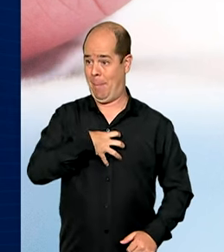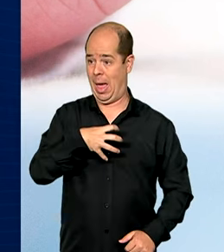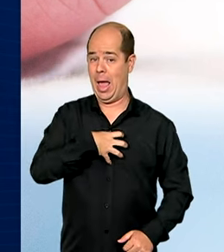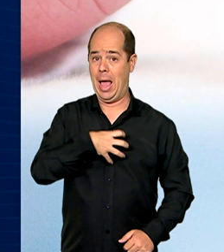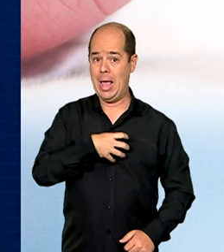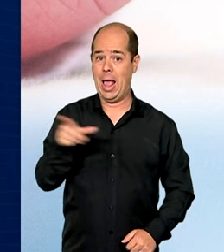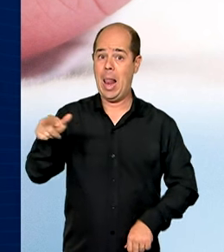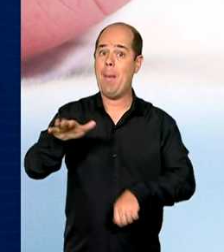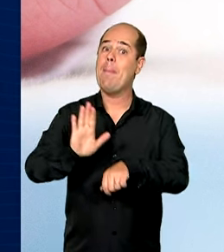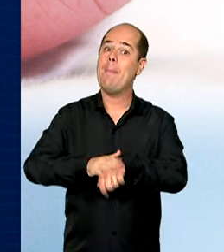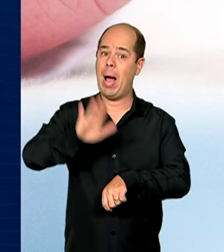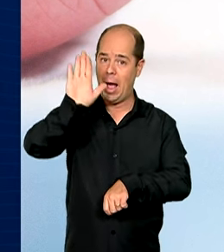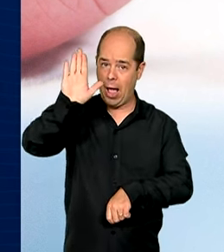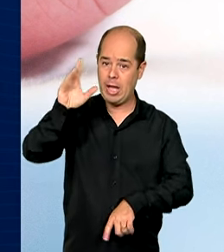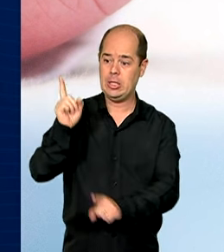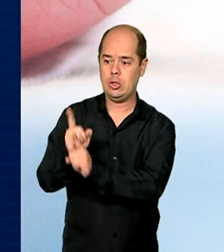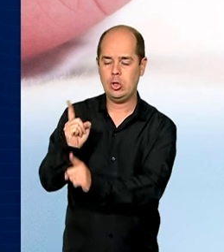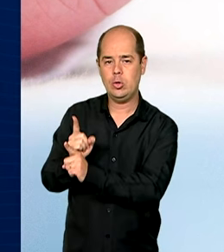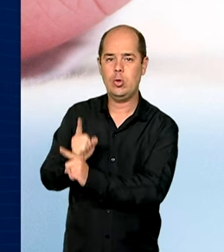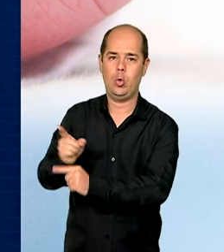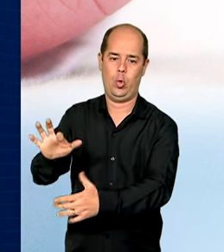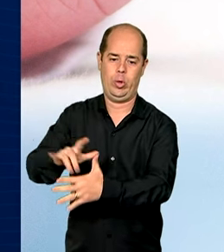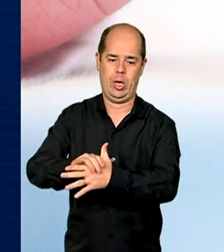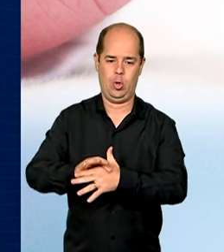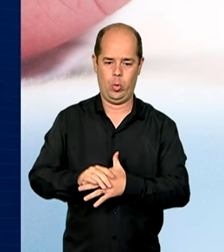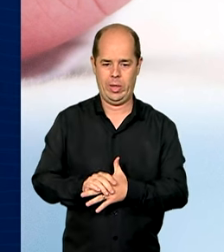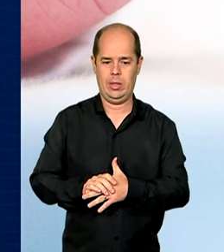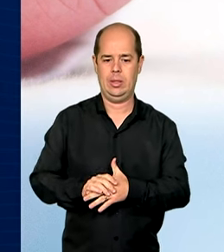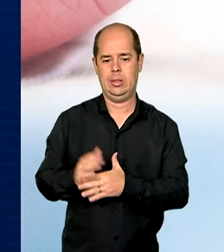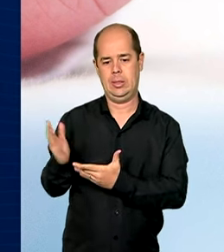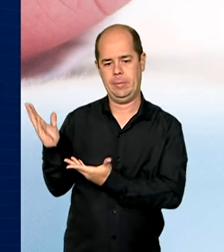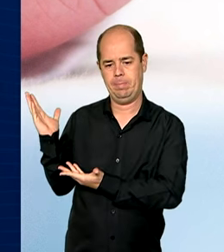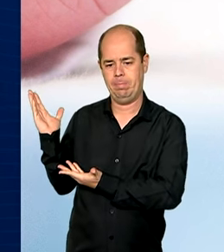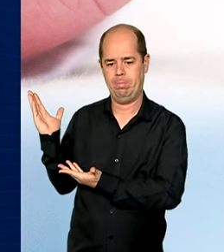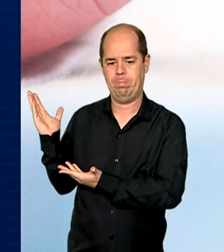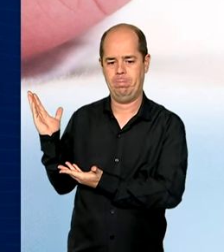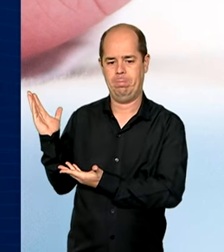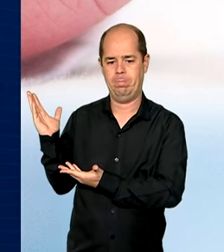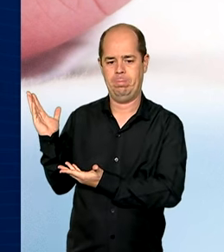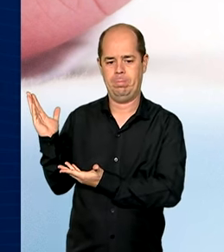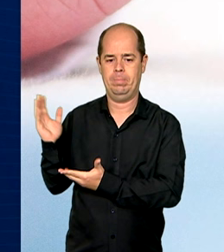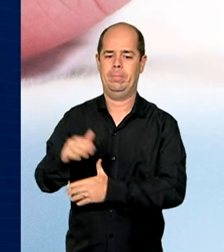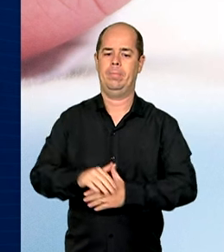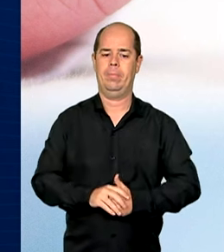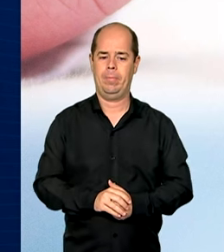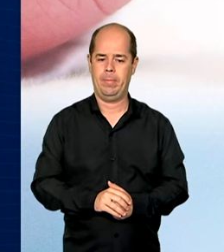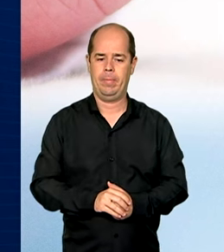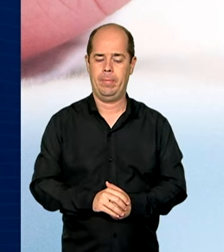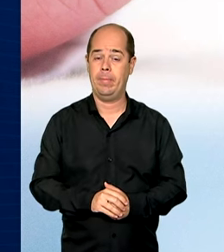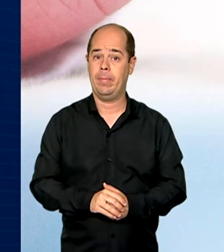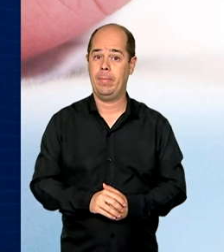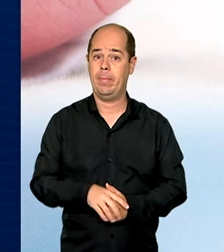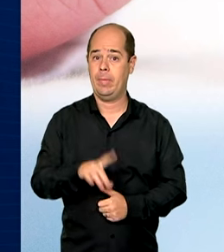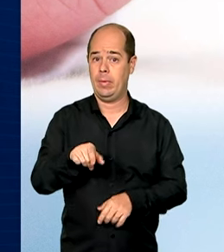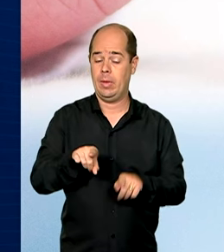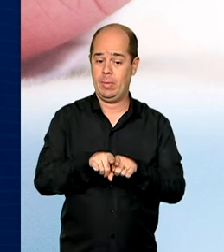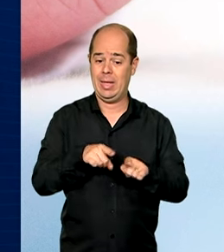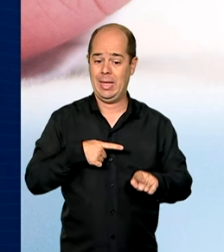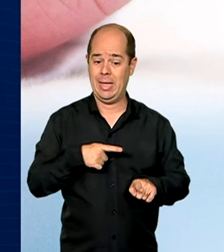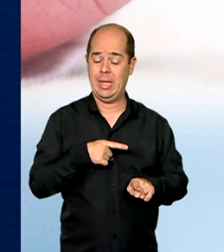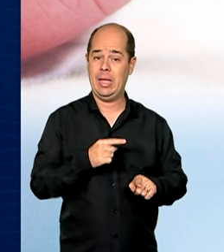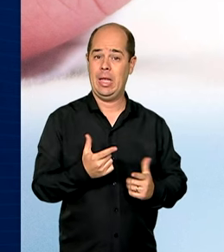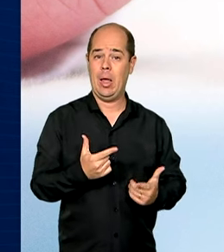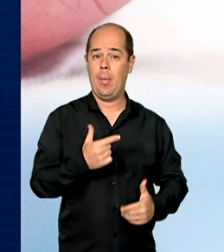diagnósticos. São 9,46 casos a cada 100 mil habitantes. E segundo o Sistema de Informações sobre